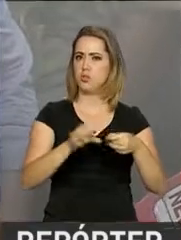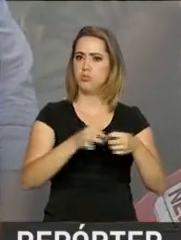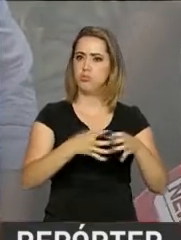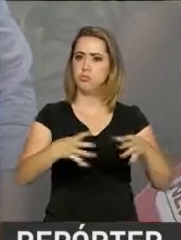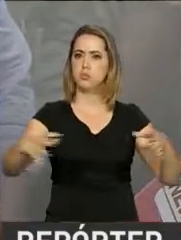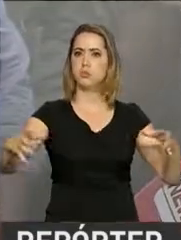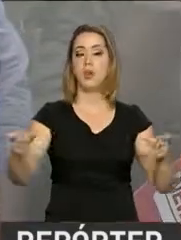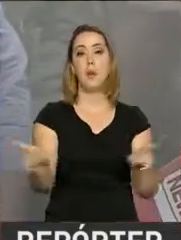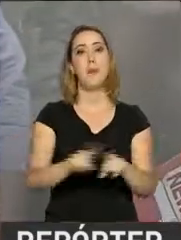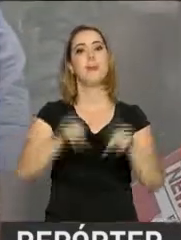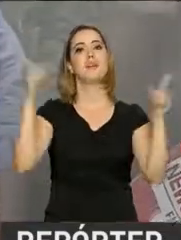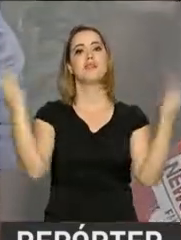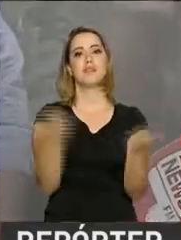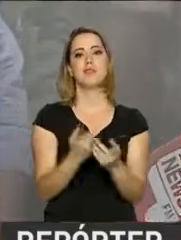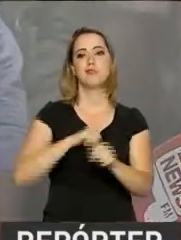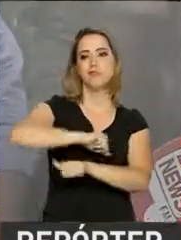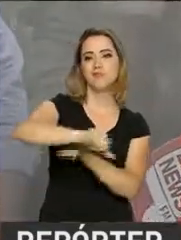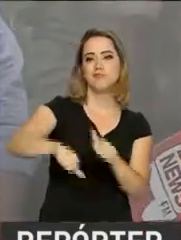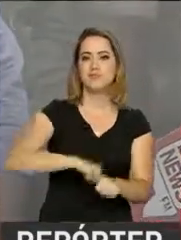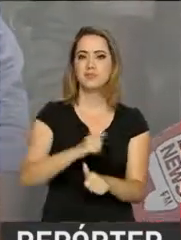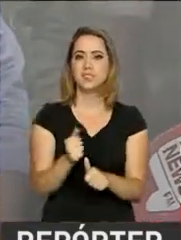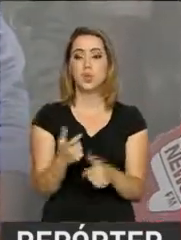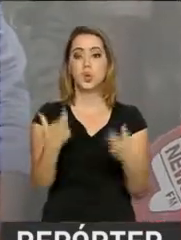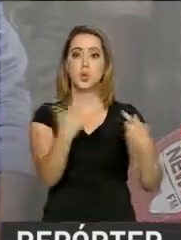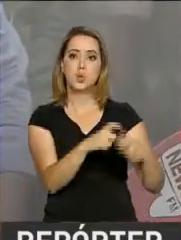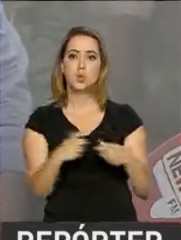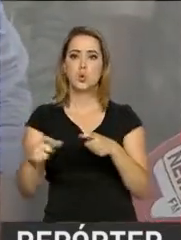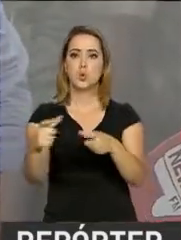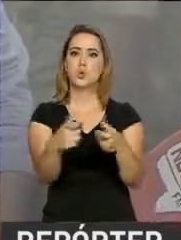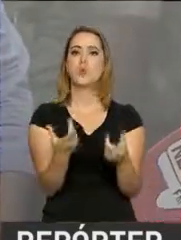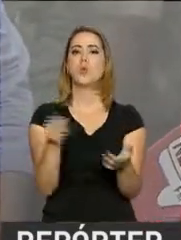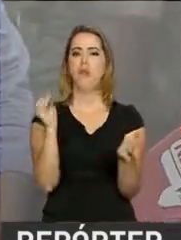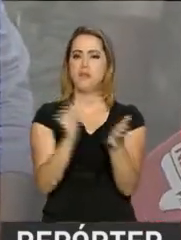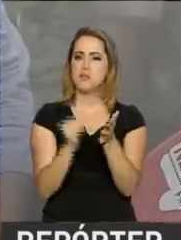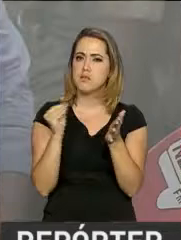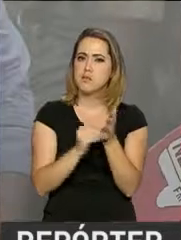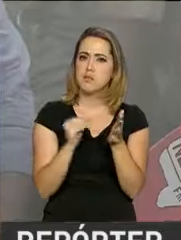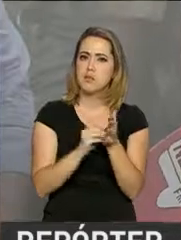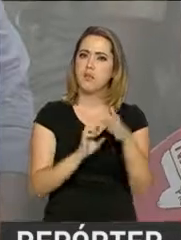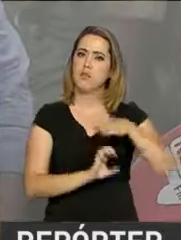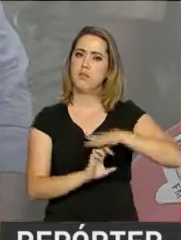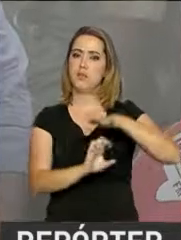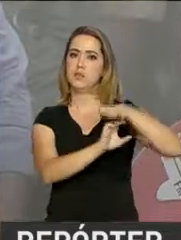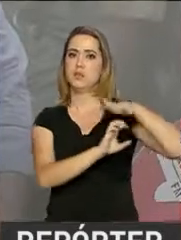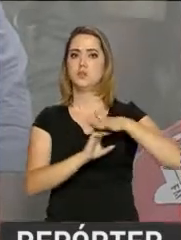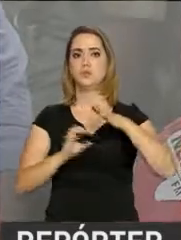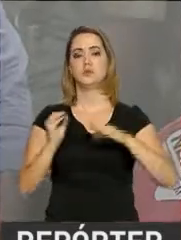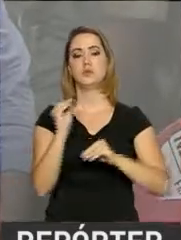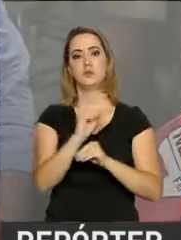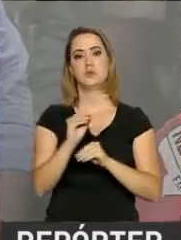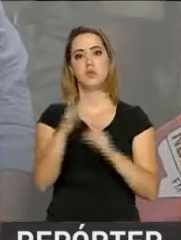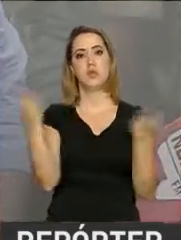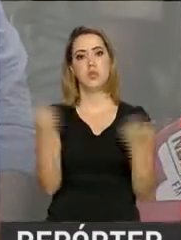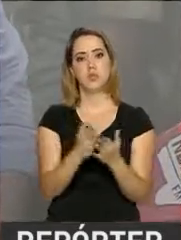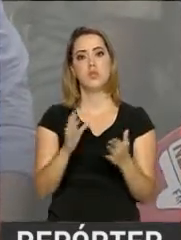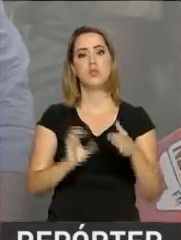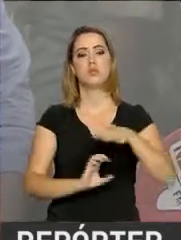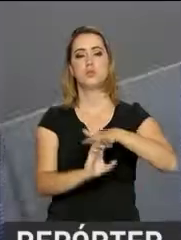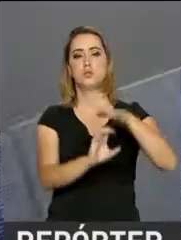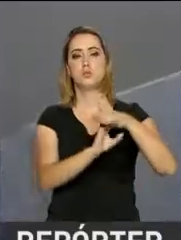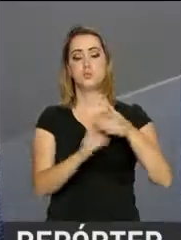as áreas como disse nosso ministro que não são atendidas pelas grandes empresas vão ser atendidas pelo